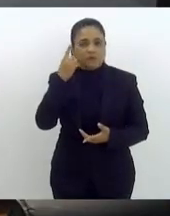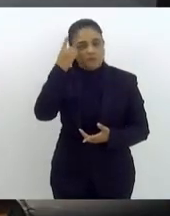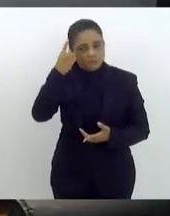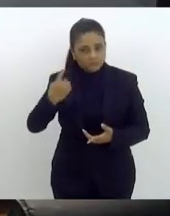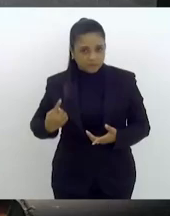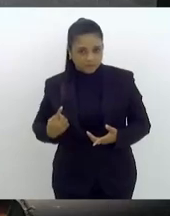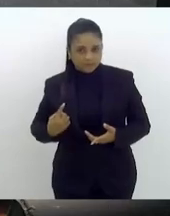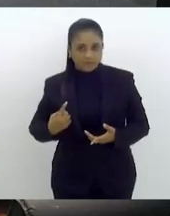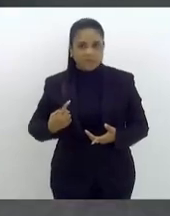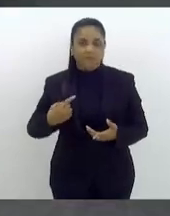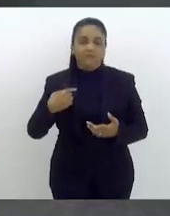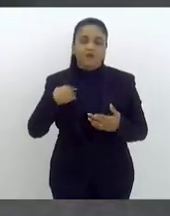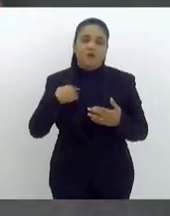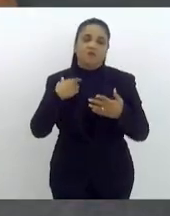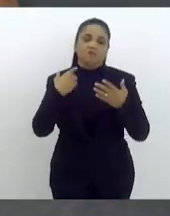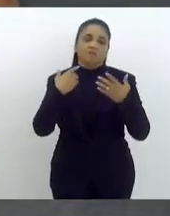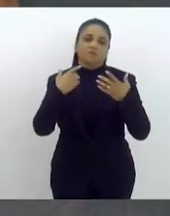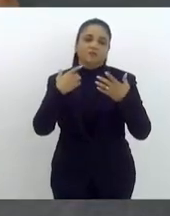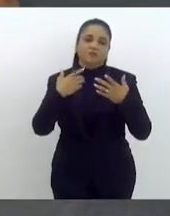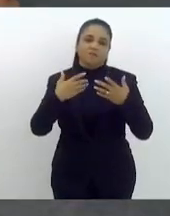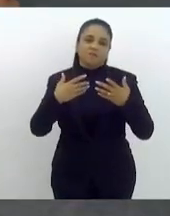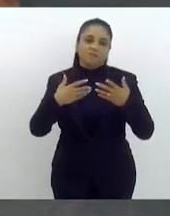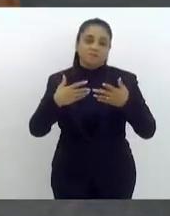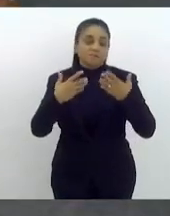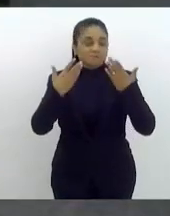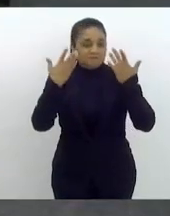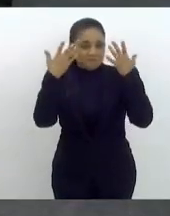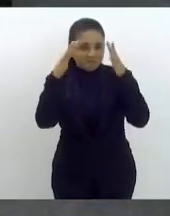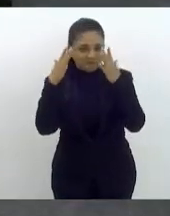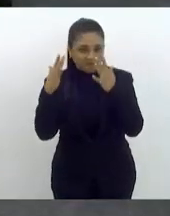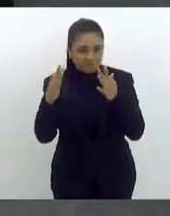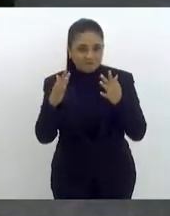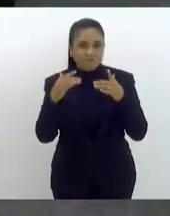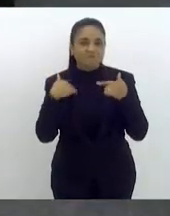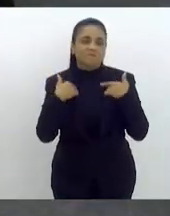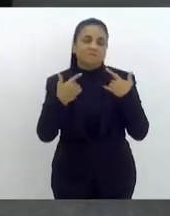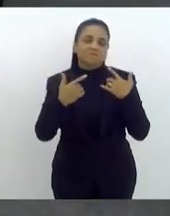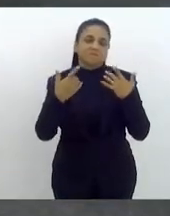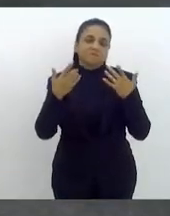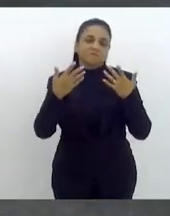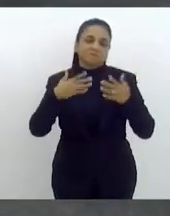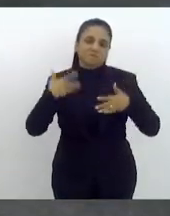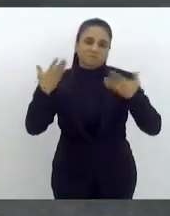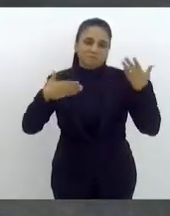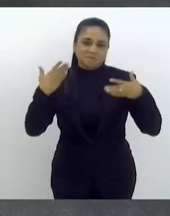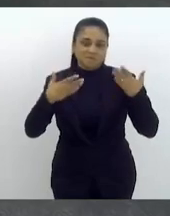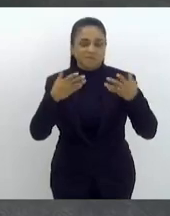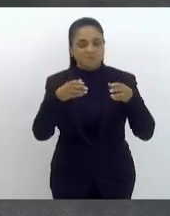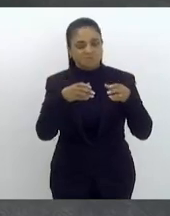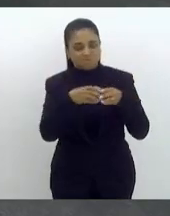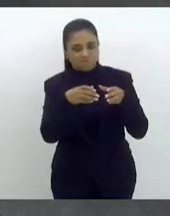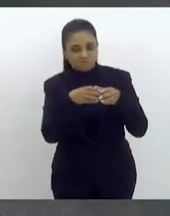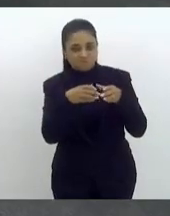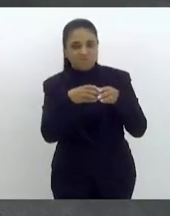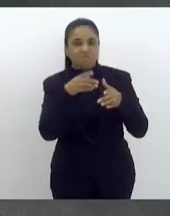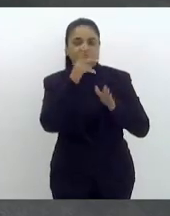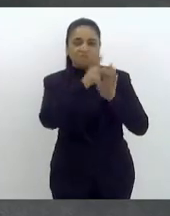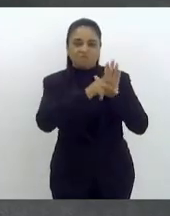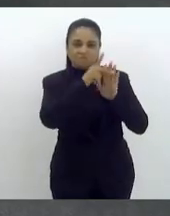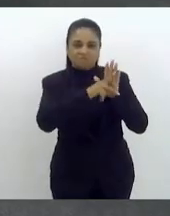alegria que nós temos em ver esse projeto prosperar esse projeto foi provocado pelo coletivo de fotógrafos